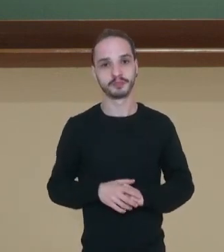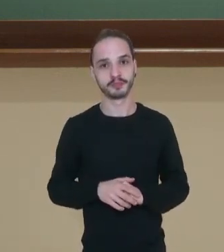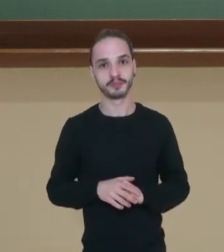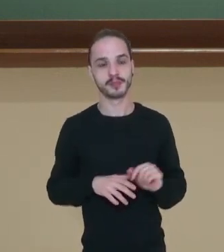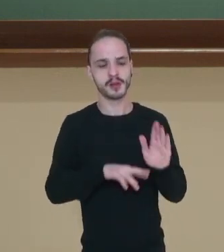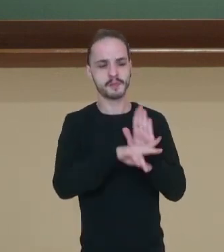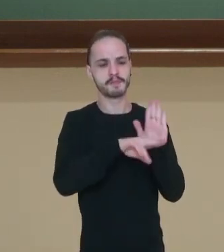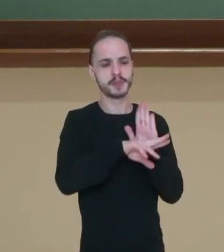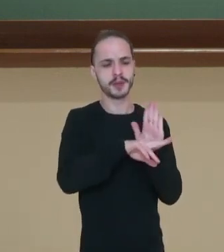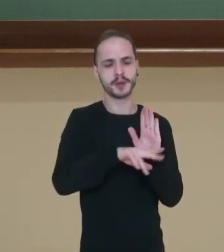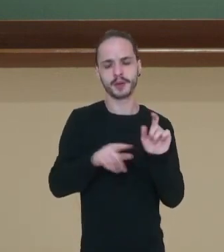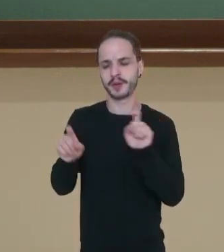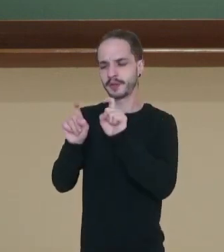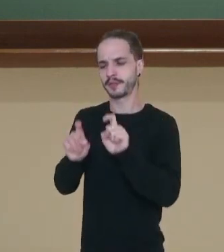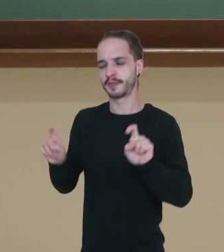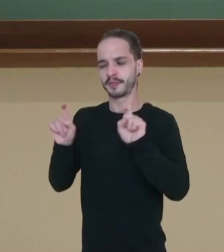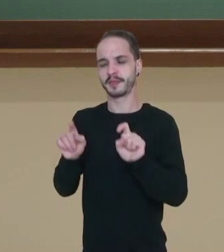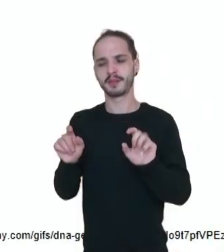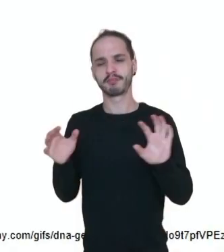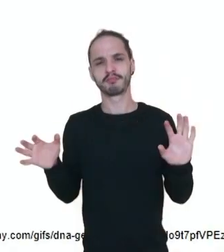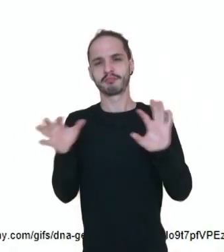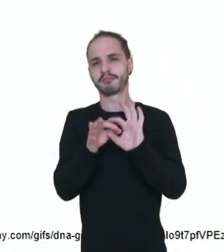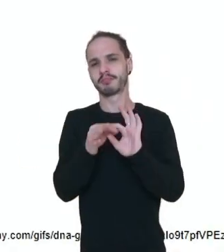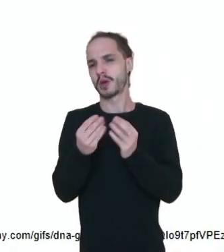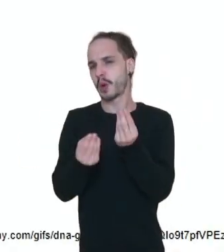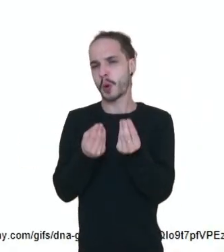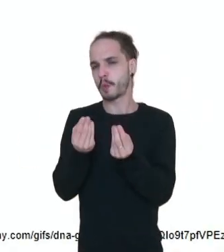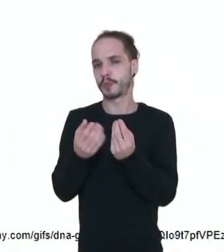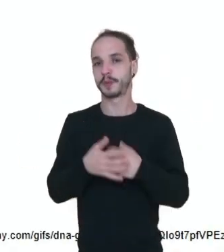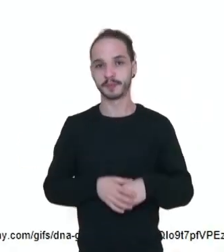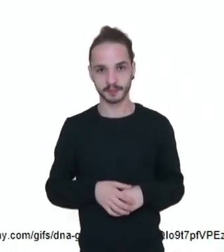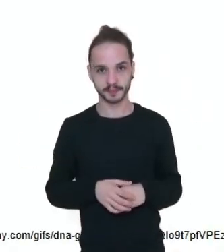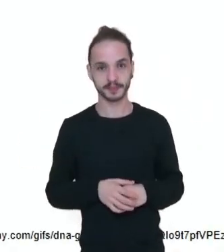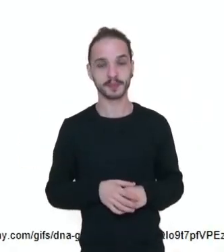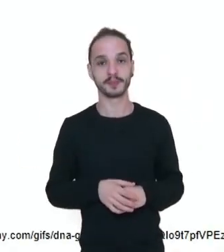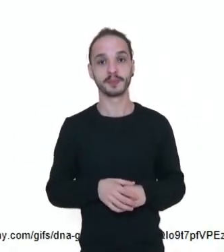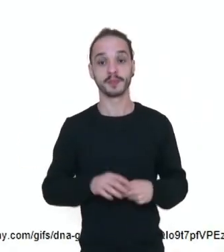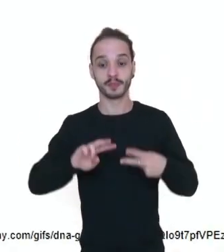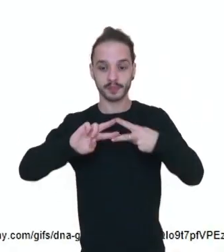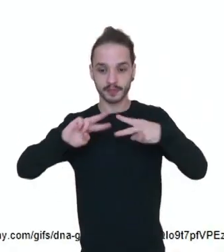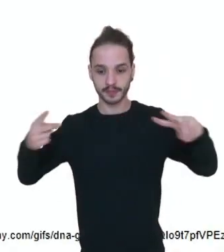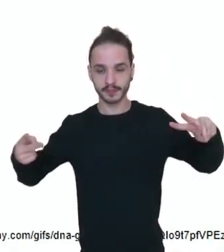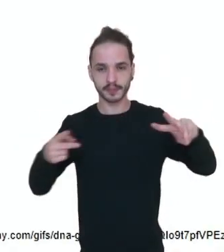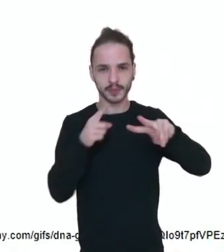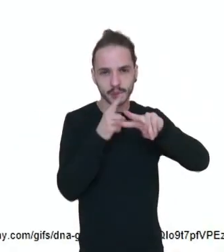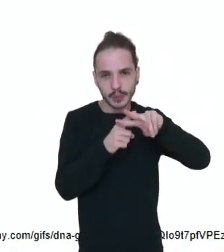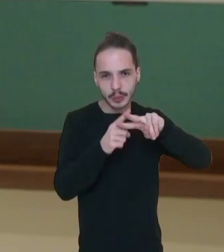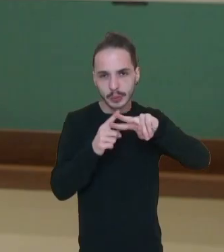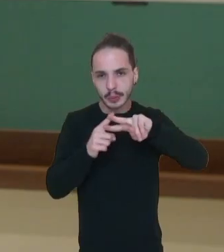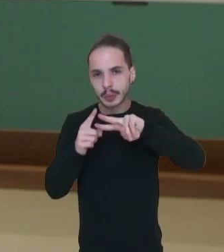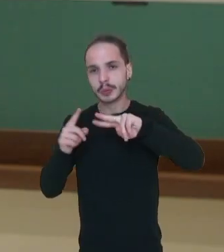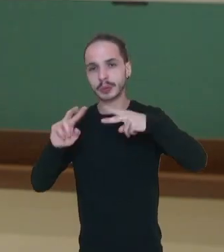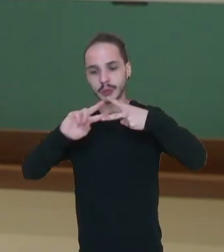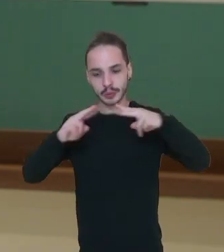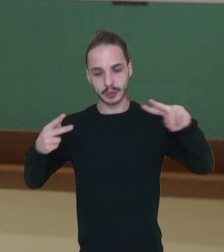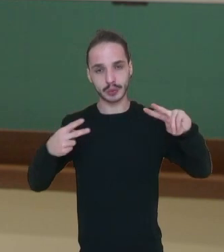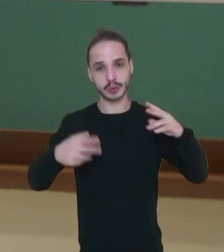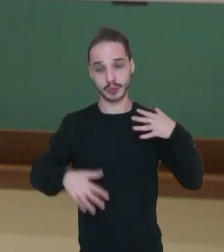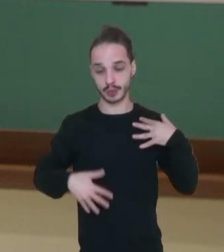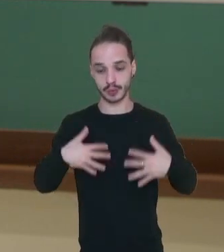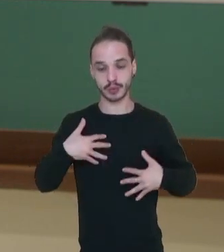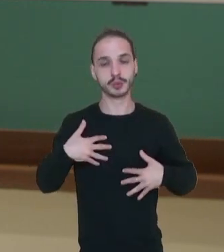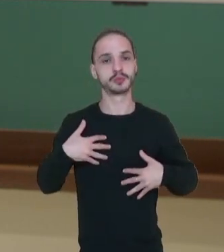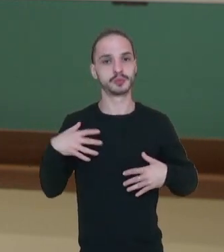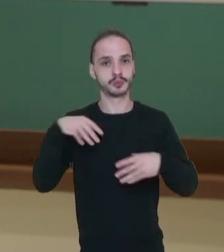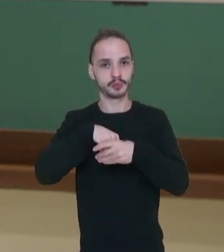de unir biologia com a informática? Então, a sequência genômica, né, ou a sequência dos genes no nosso